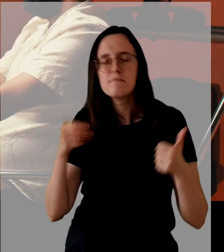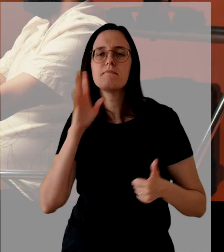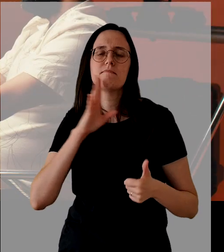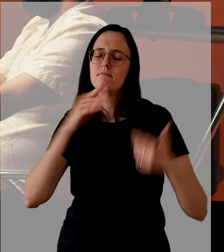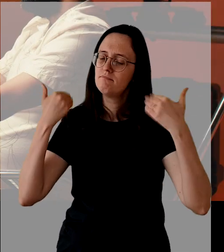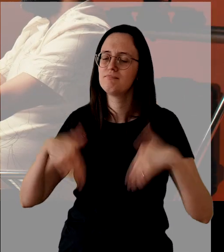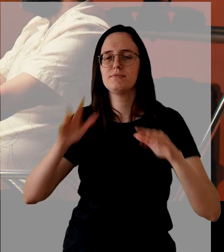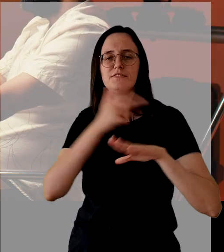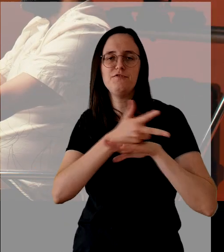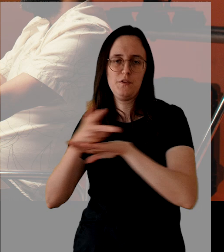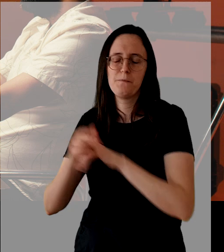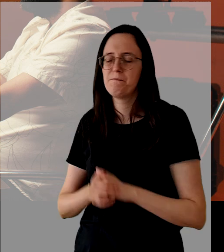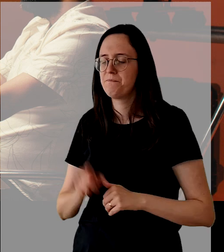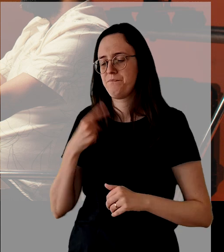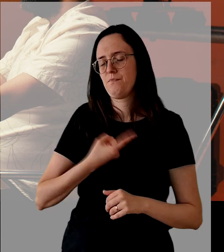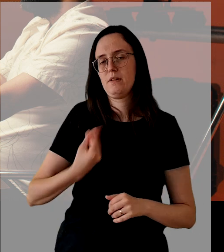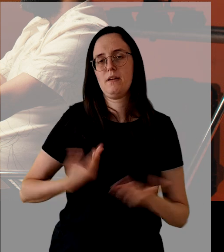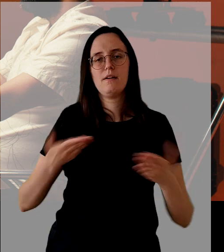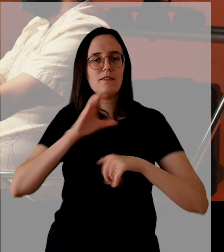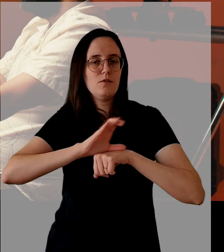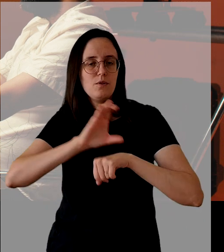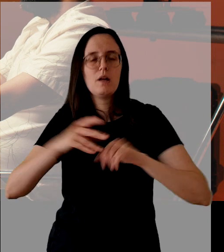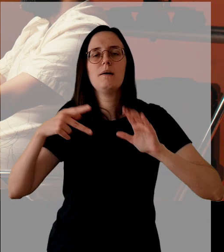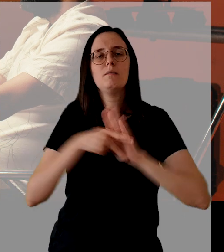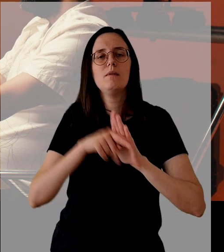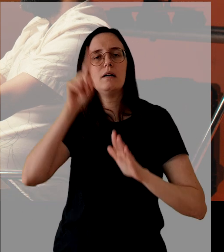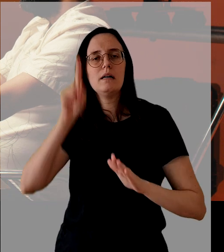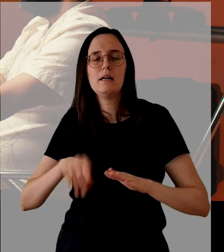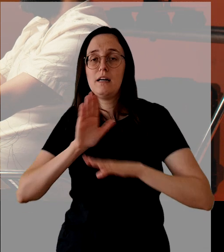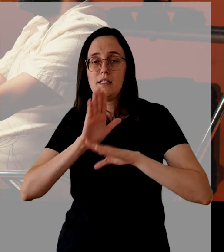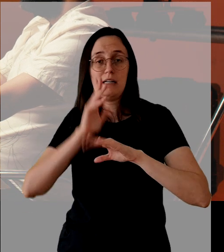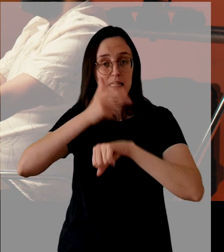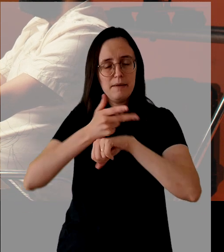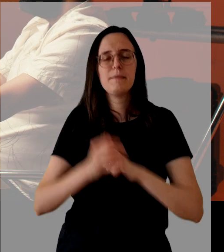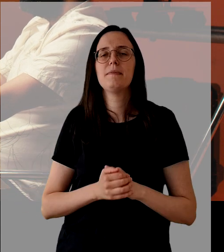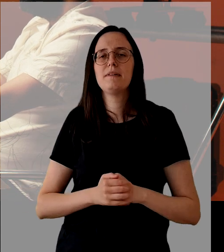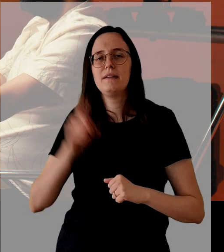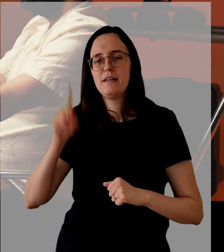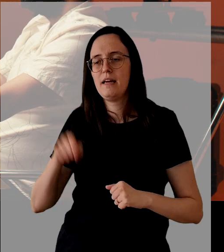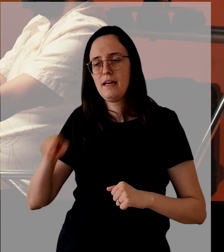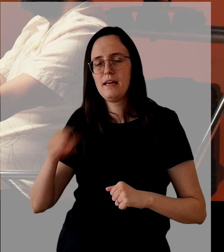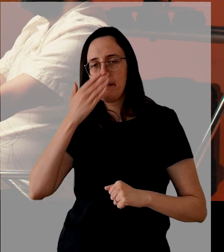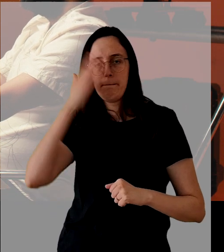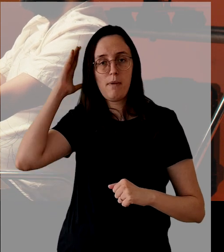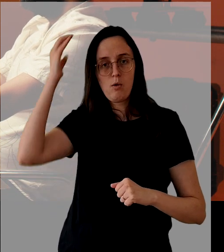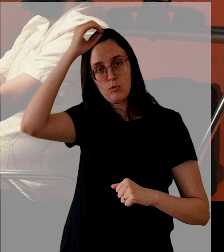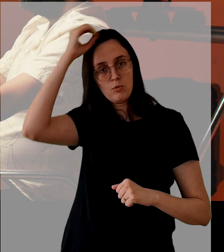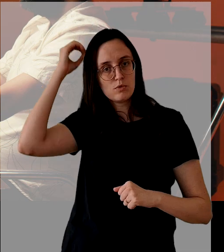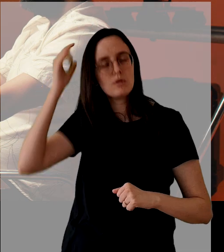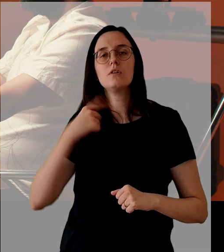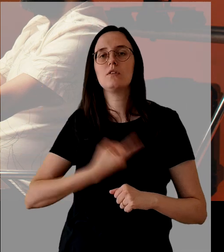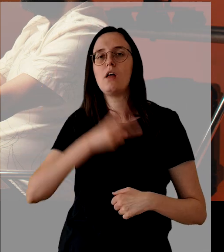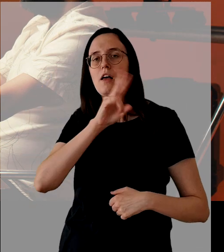e roda a cena. A gente está com essa formação agora de assistente de câmera, né, pela Paulo Gustavo. Então a gente vai estar rodando